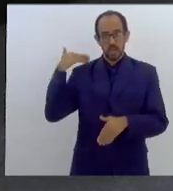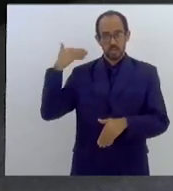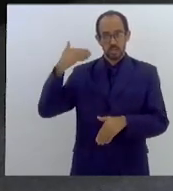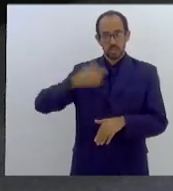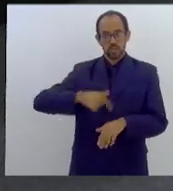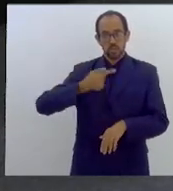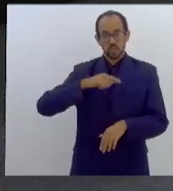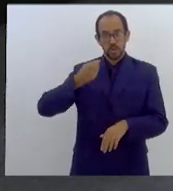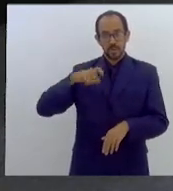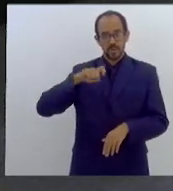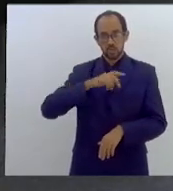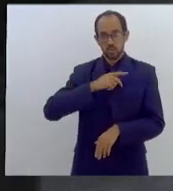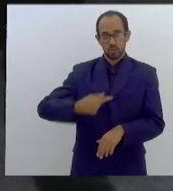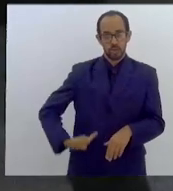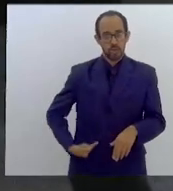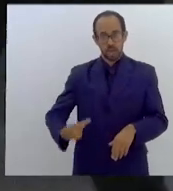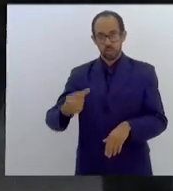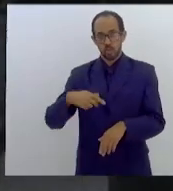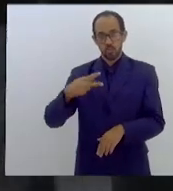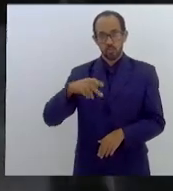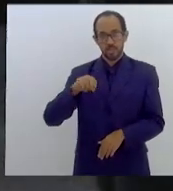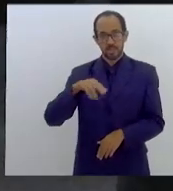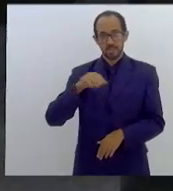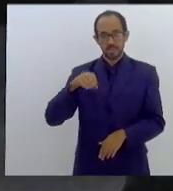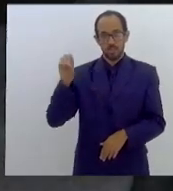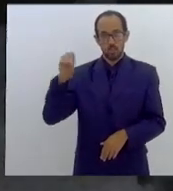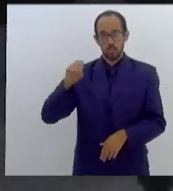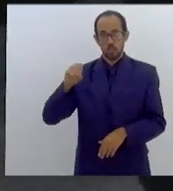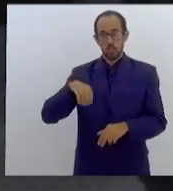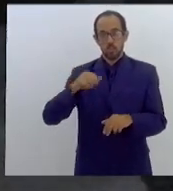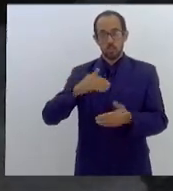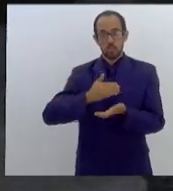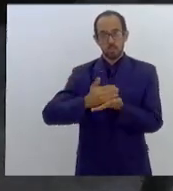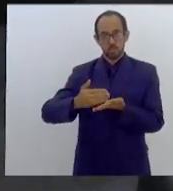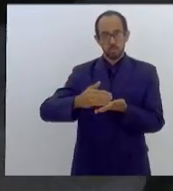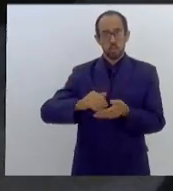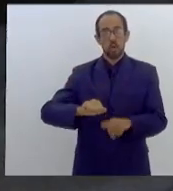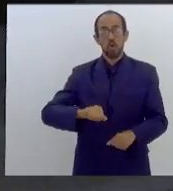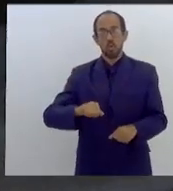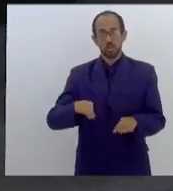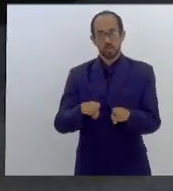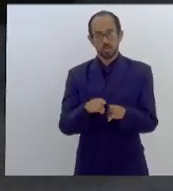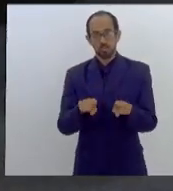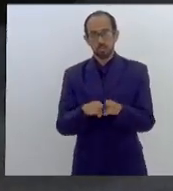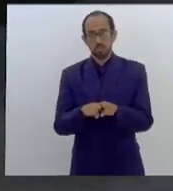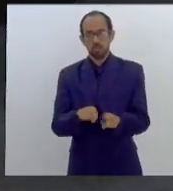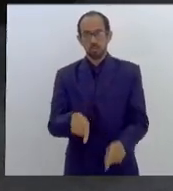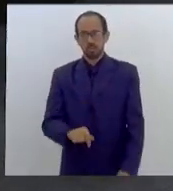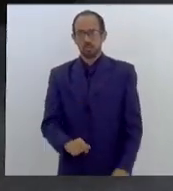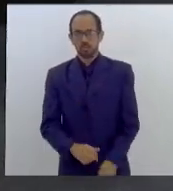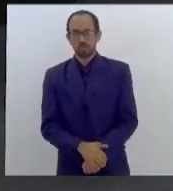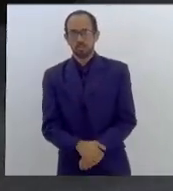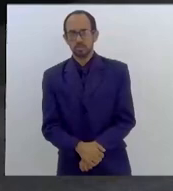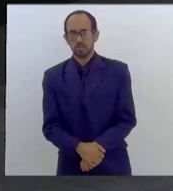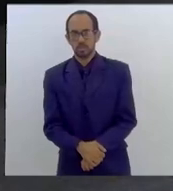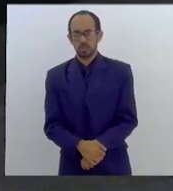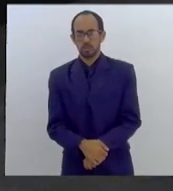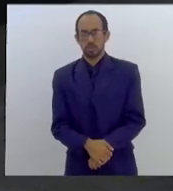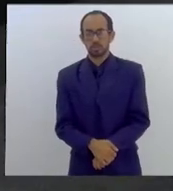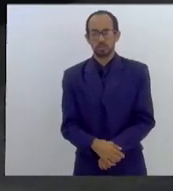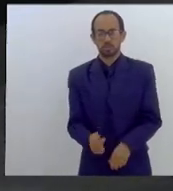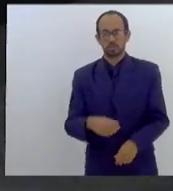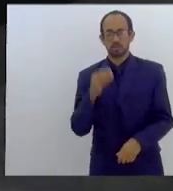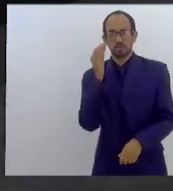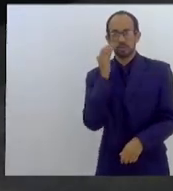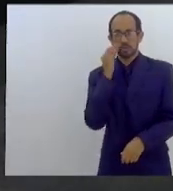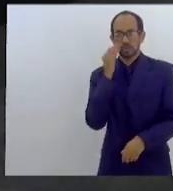Pezão começou um estudo inicial, foi aprimorado em 2019, foi tentado no início desse ano a votação e agora